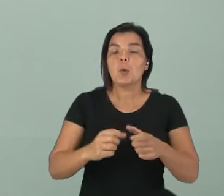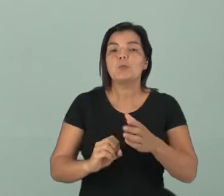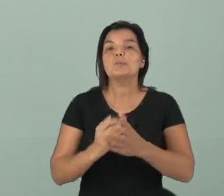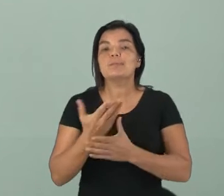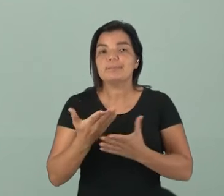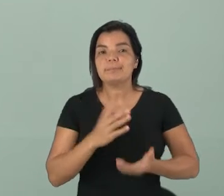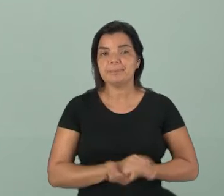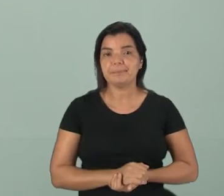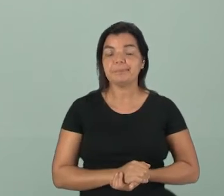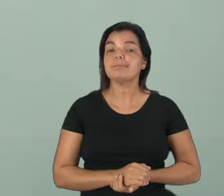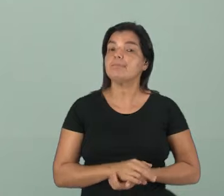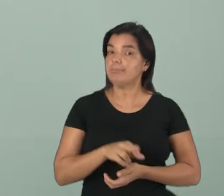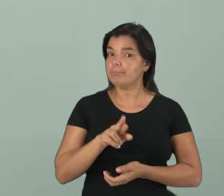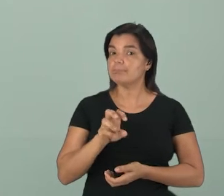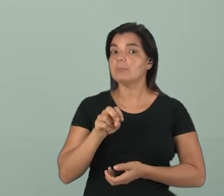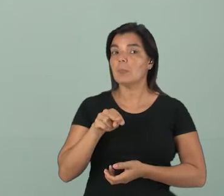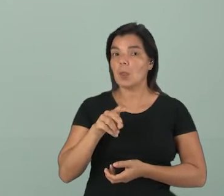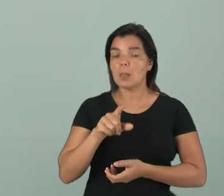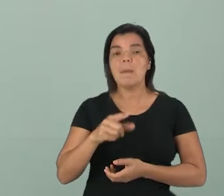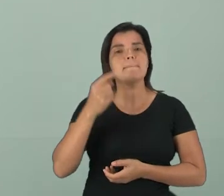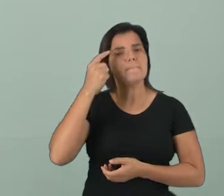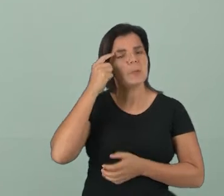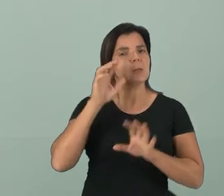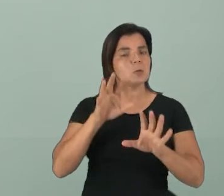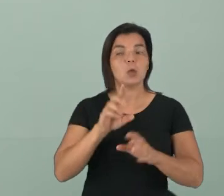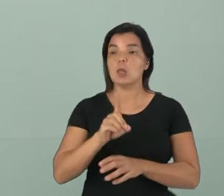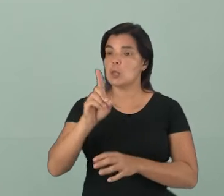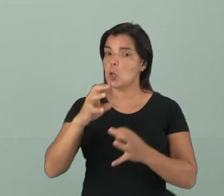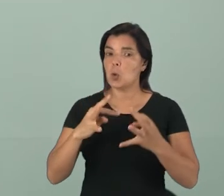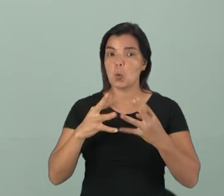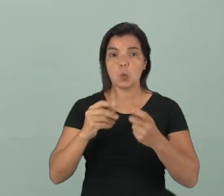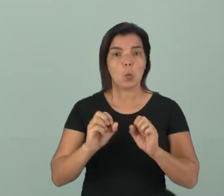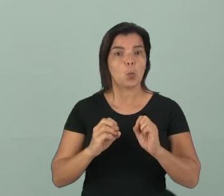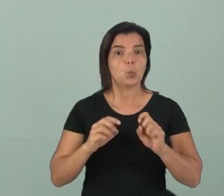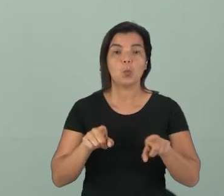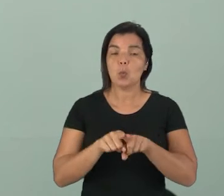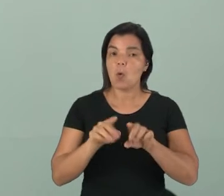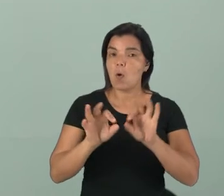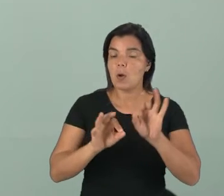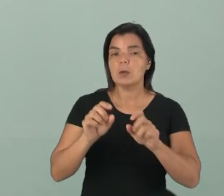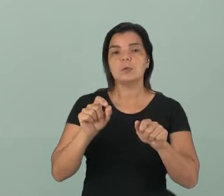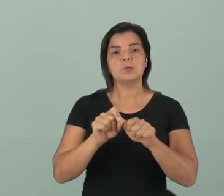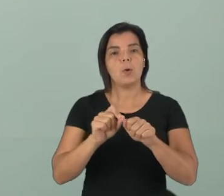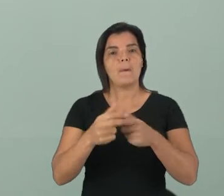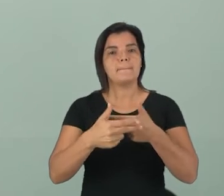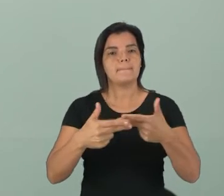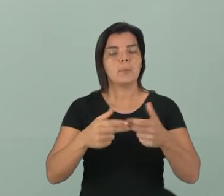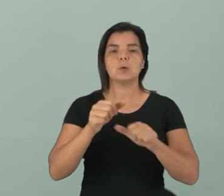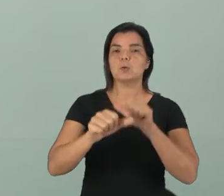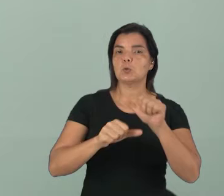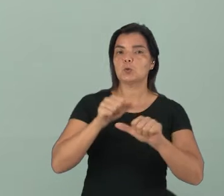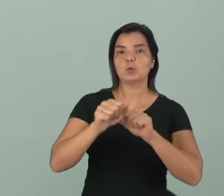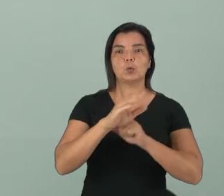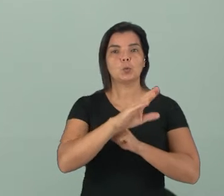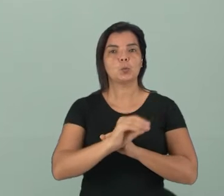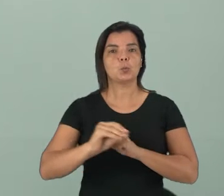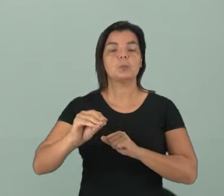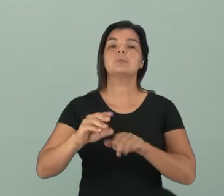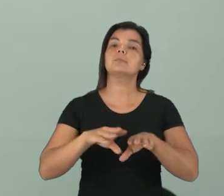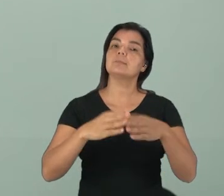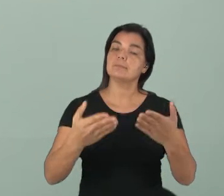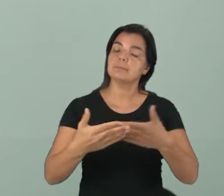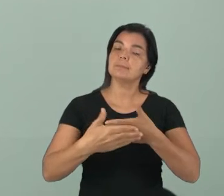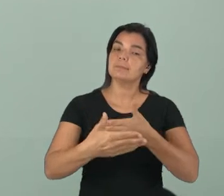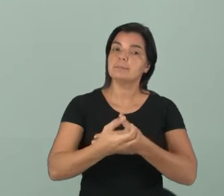veio? Então, René Descartes pensava assim, né? Deus criou tudo, nós pegamos só as coisas e ficamos transformando de um tipo para o outro. E